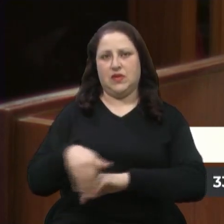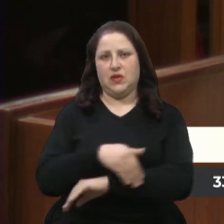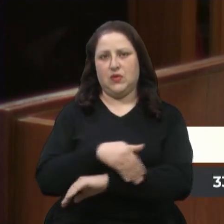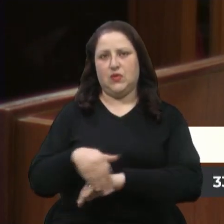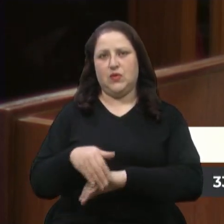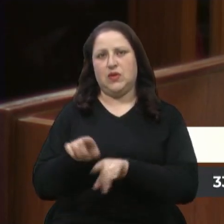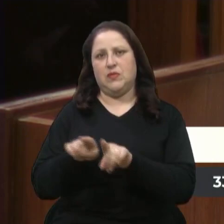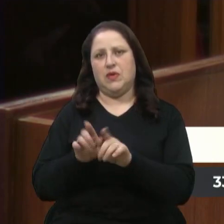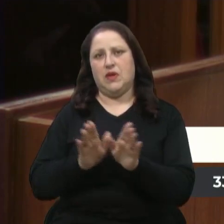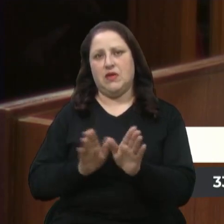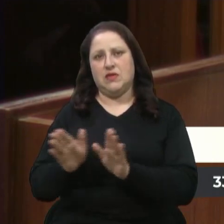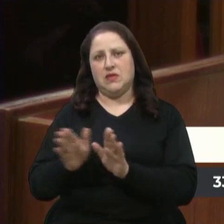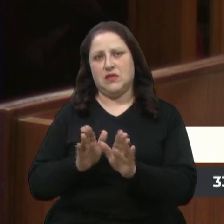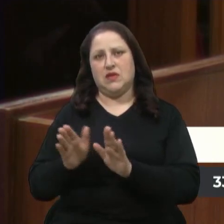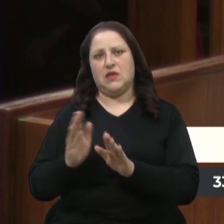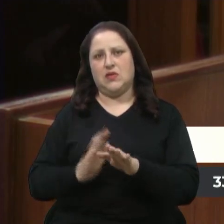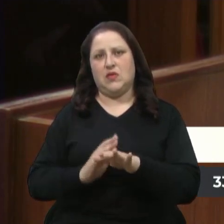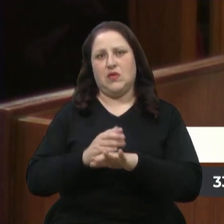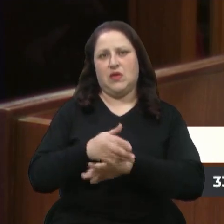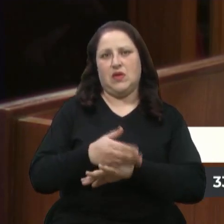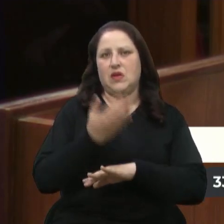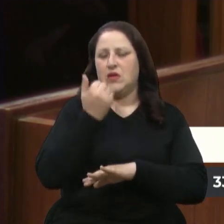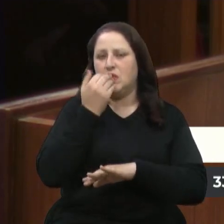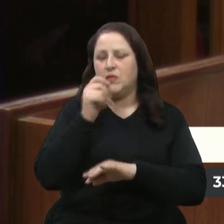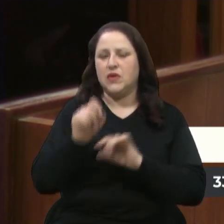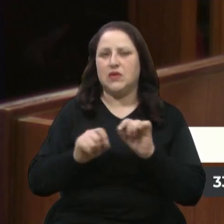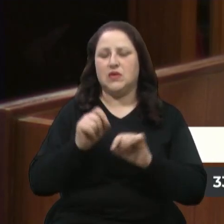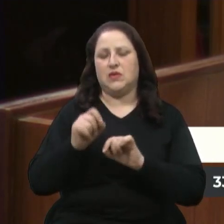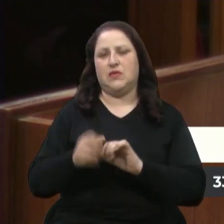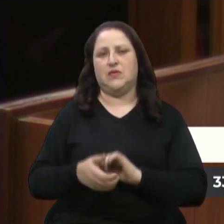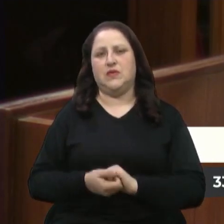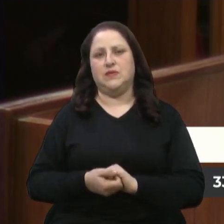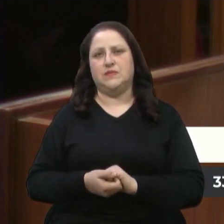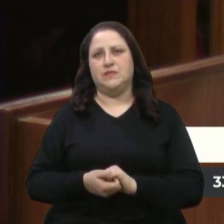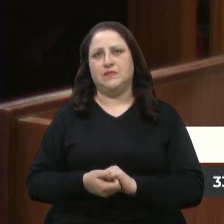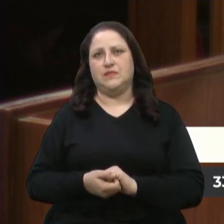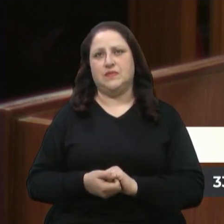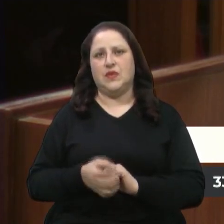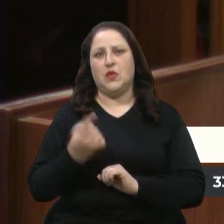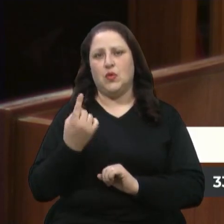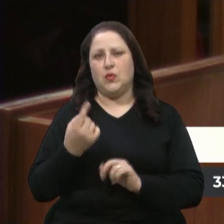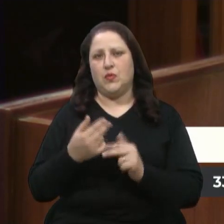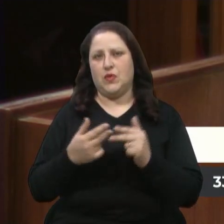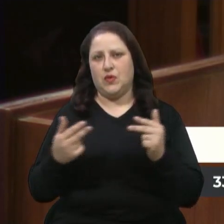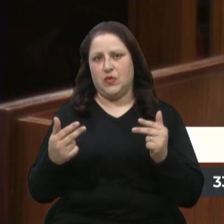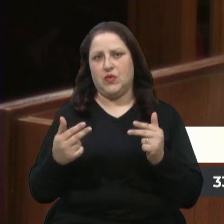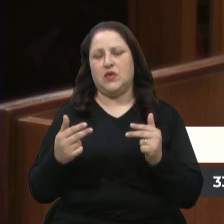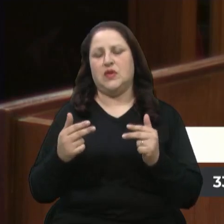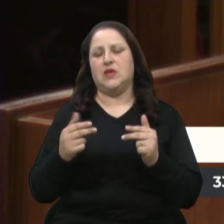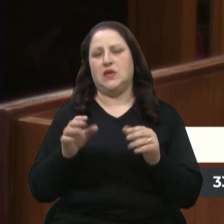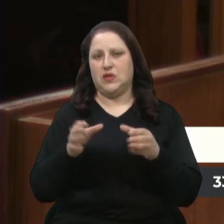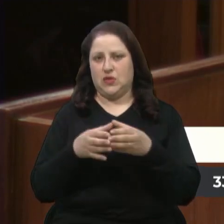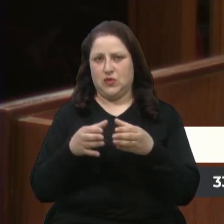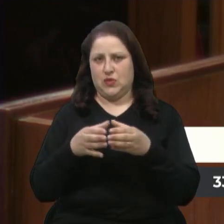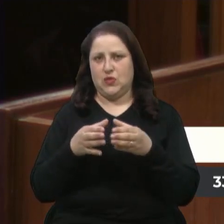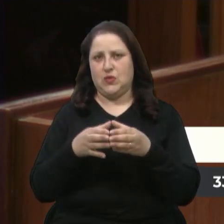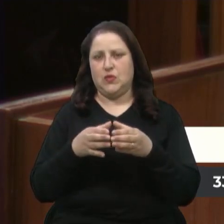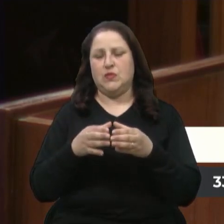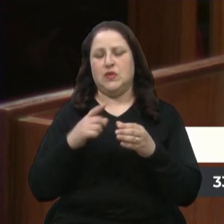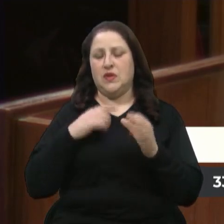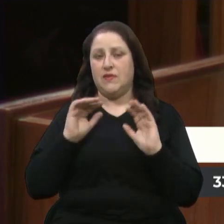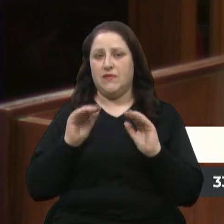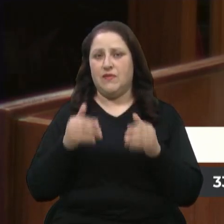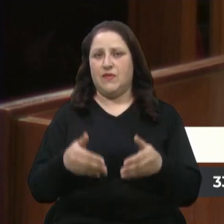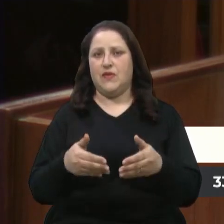do acesso a eles à alimentação, enfim. E é uma das questões que o comitê ele está se